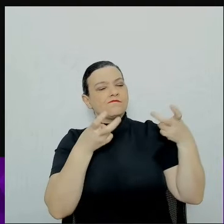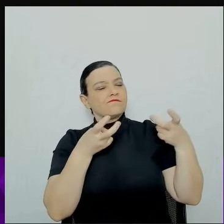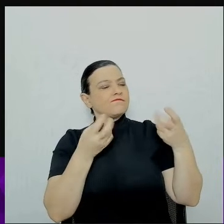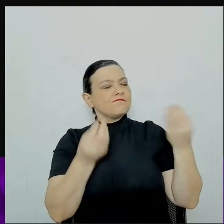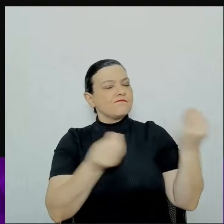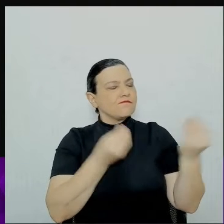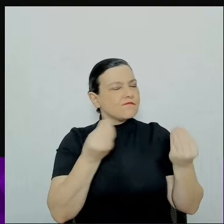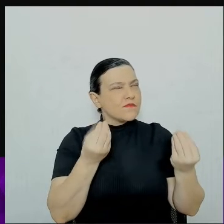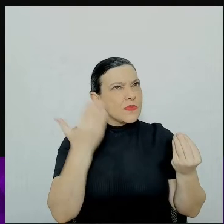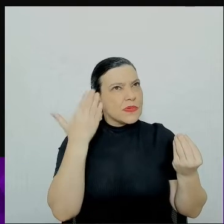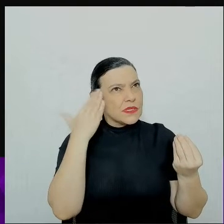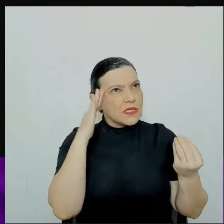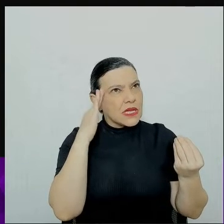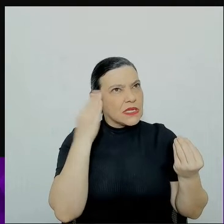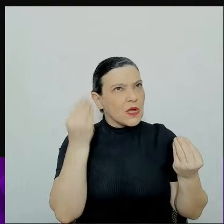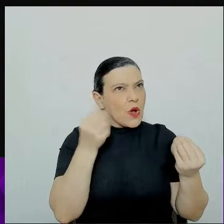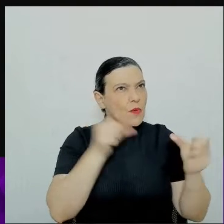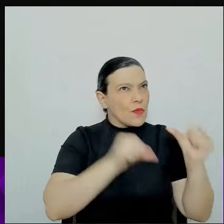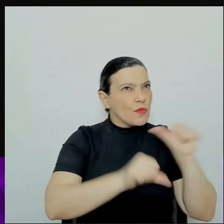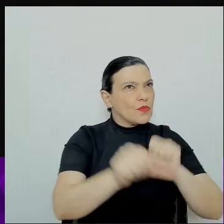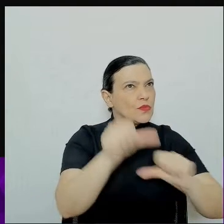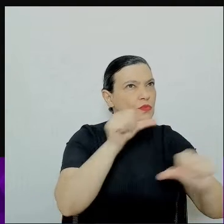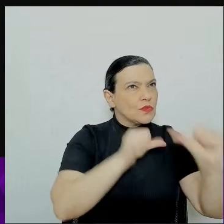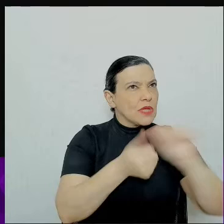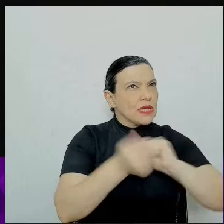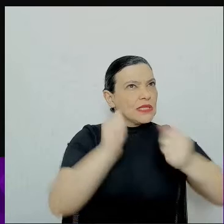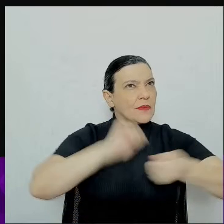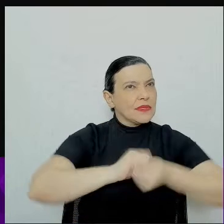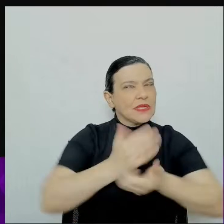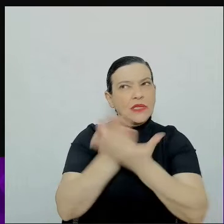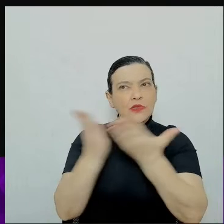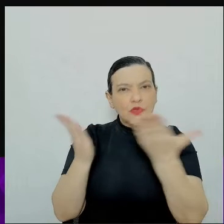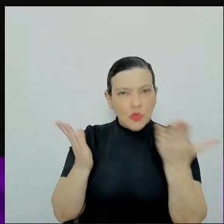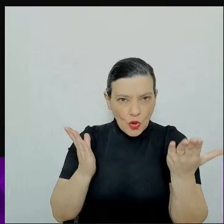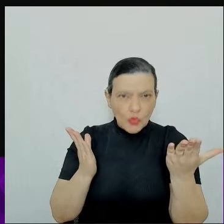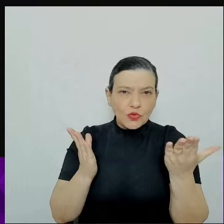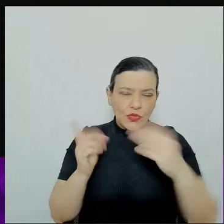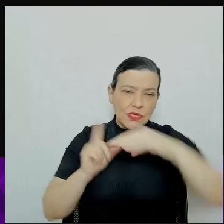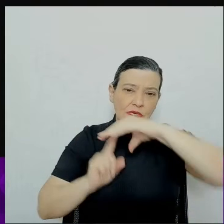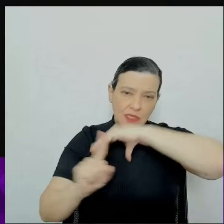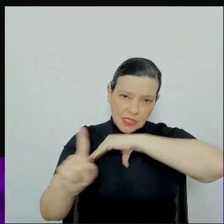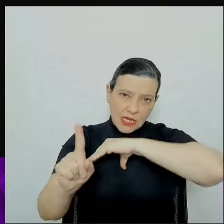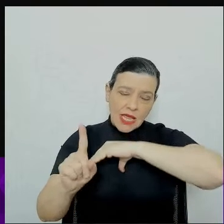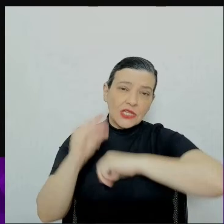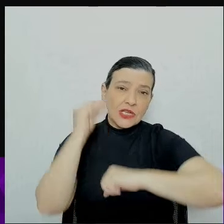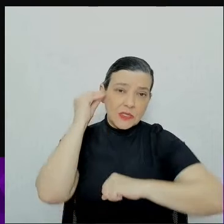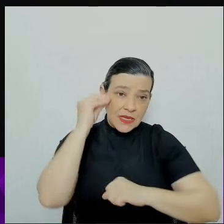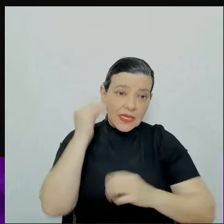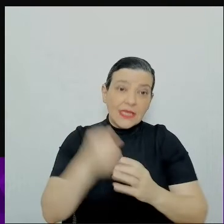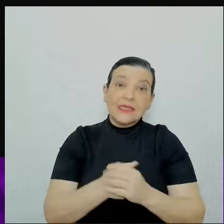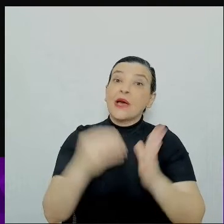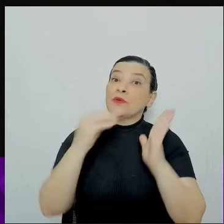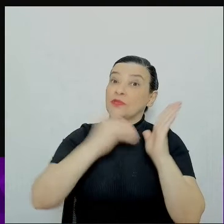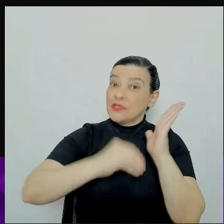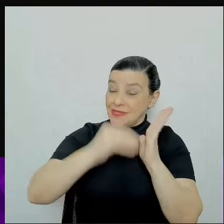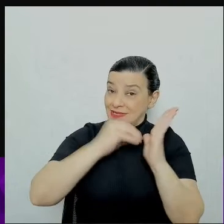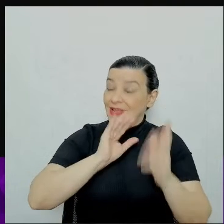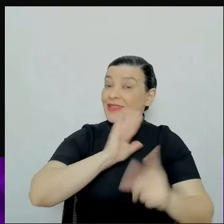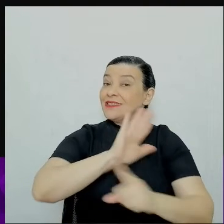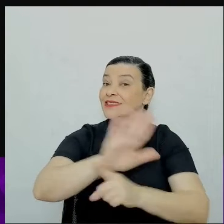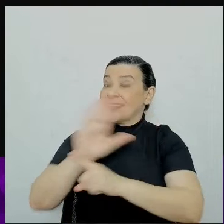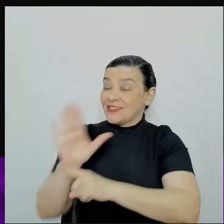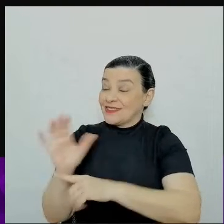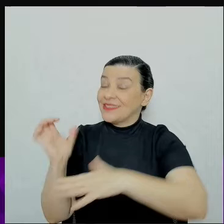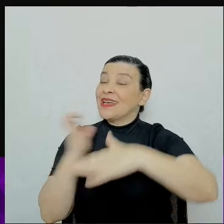ressignificada para mudar a experiência de todo mundo que está ali. Então, o design de serviço está transformando as organizações. Então, a gente,